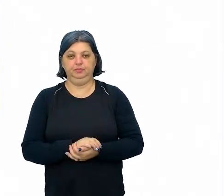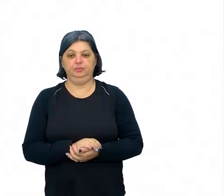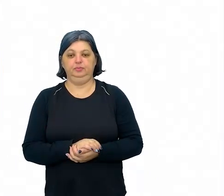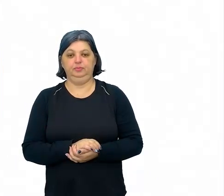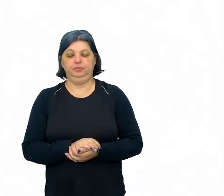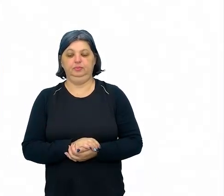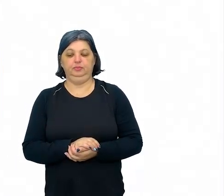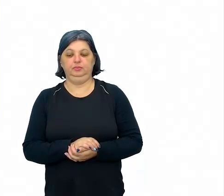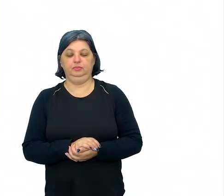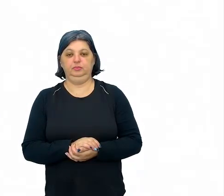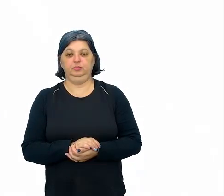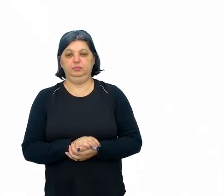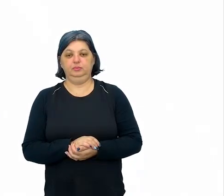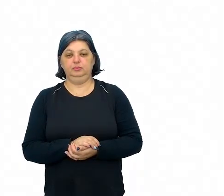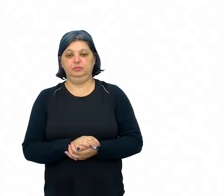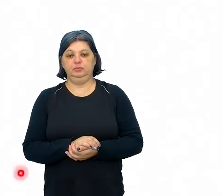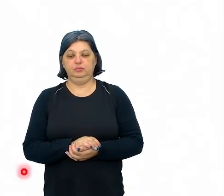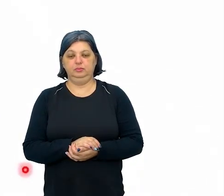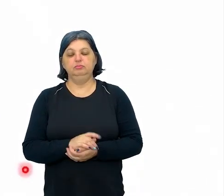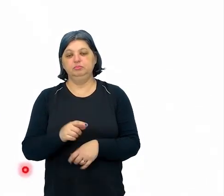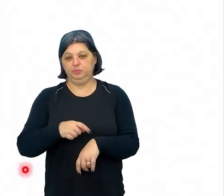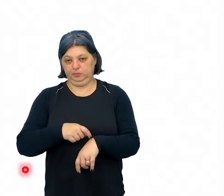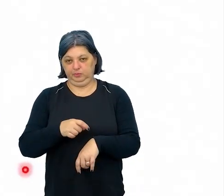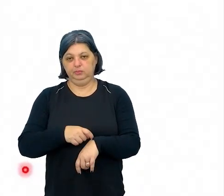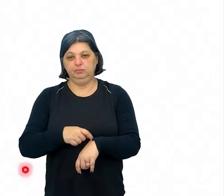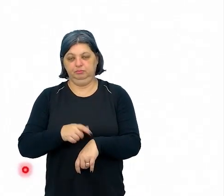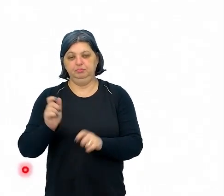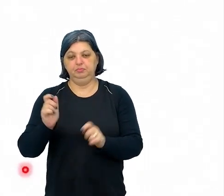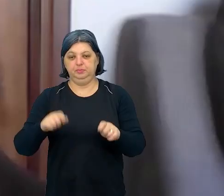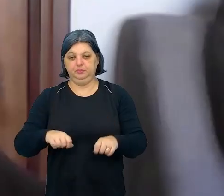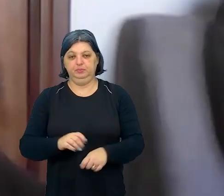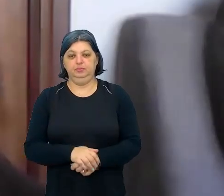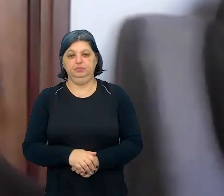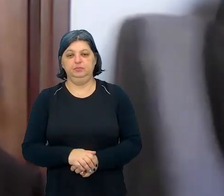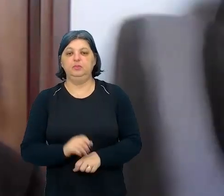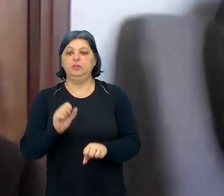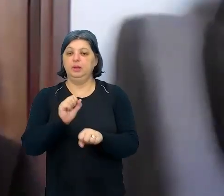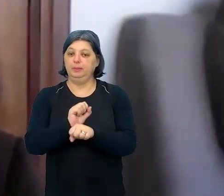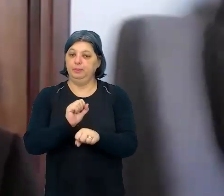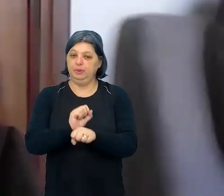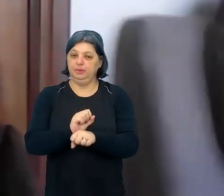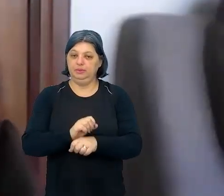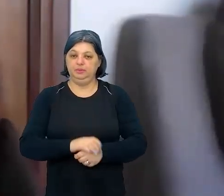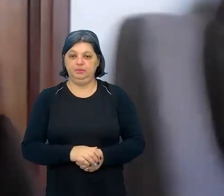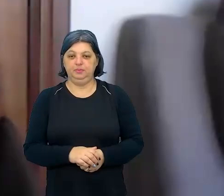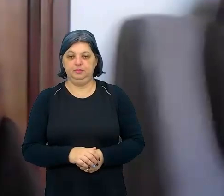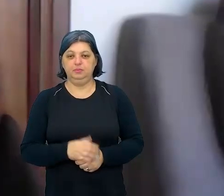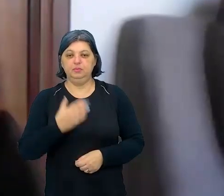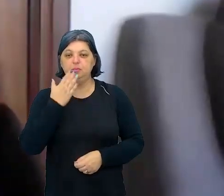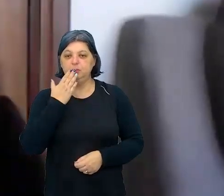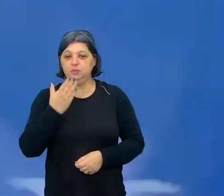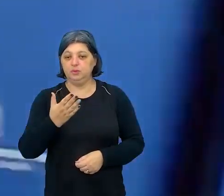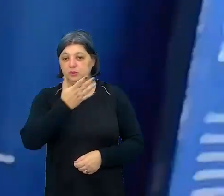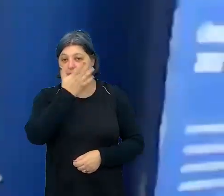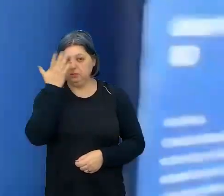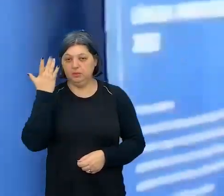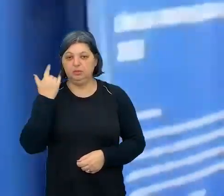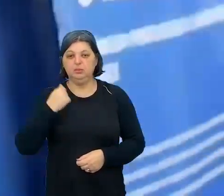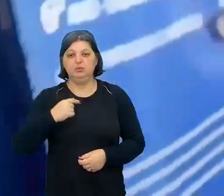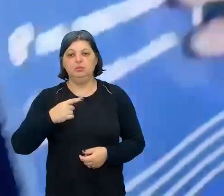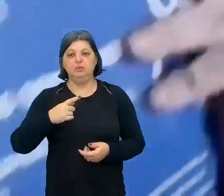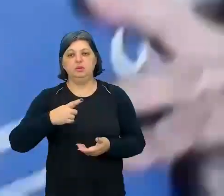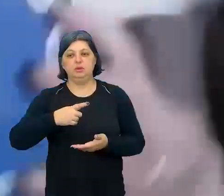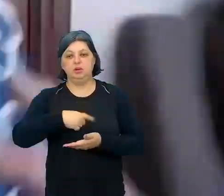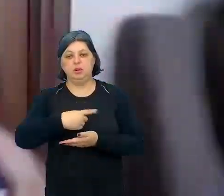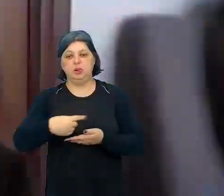tempo aqui, eu tenho tempo o suficiente, então eu vou dar uma paradinha aqui, e vou pedir para quem puder buscar o caderno